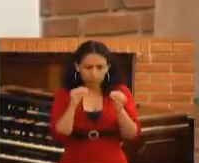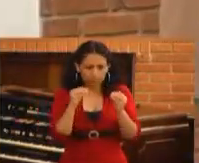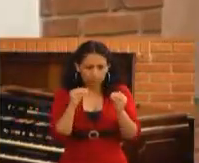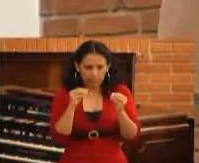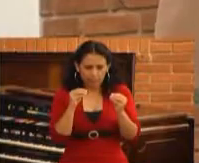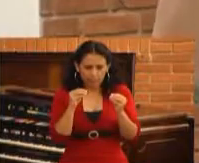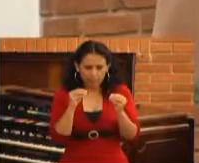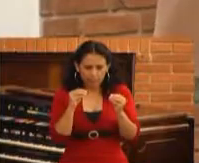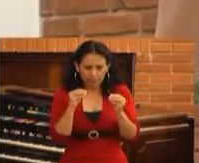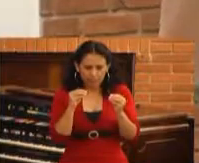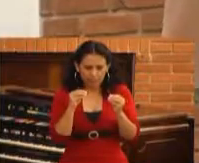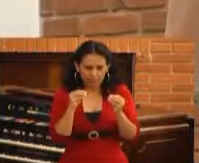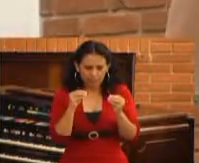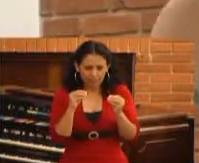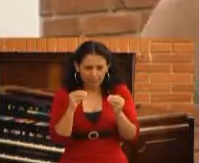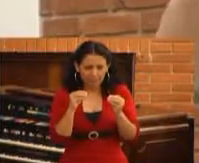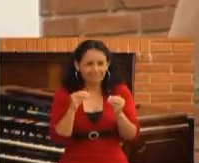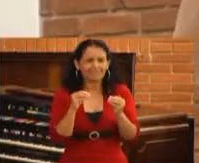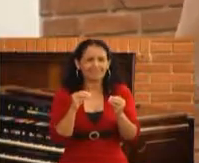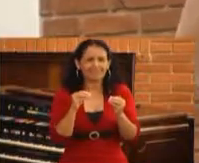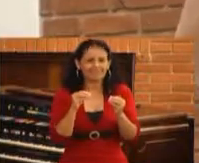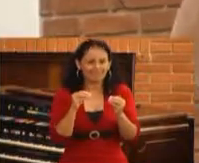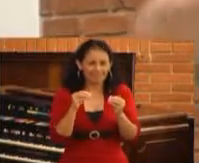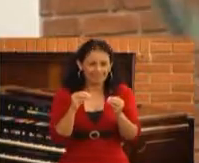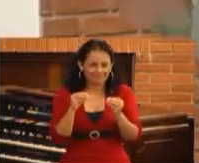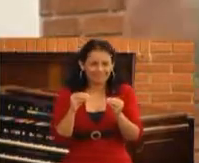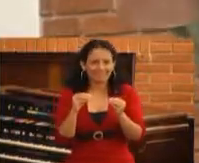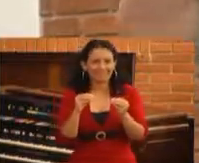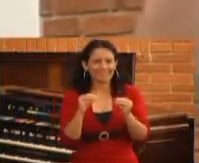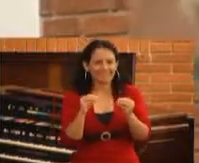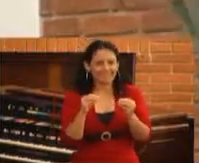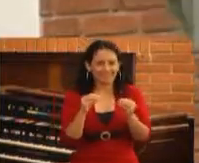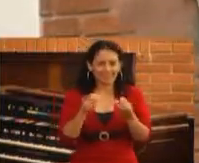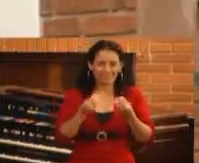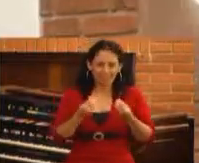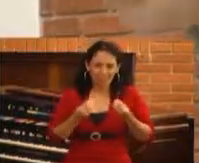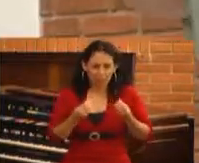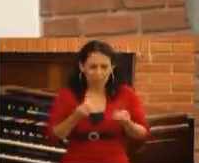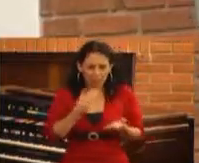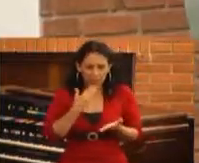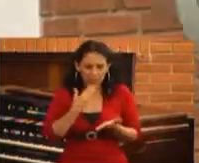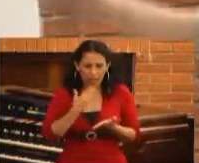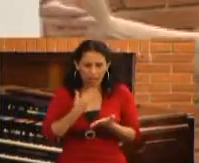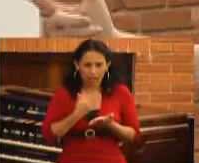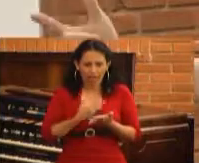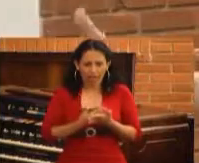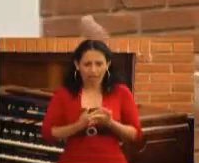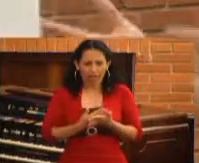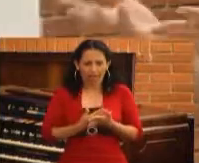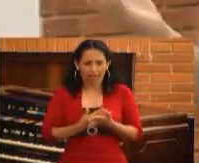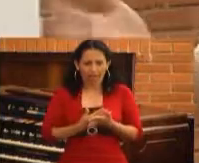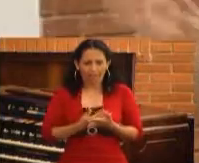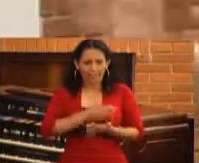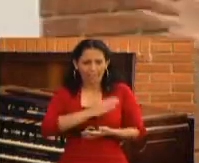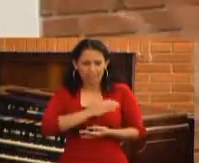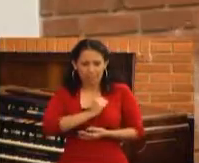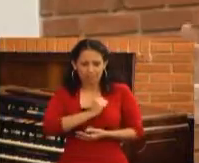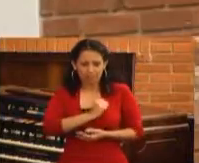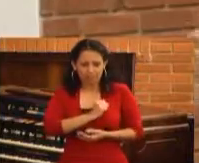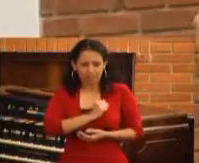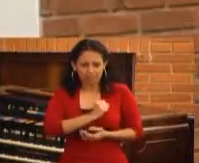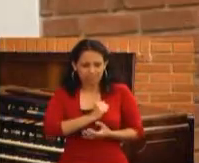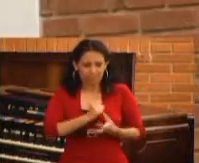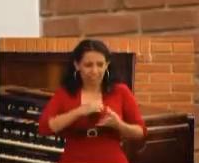Dentro só da nossa galáxia, que é uma entre 100 bilhões de galáxias desse universo, e a minha